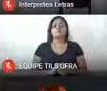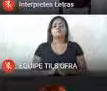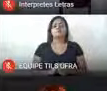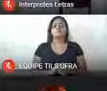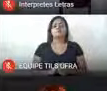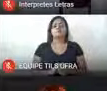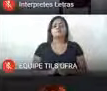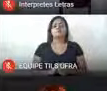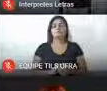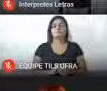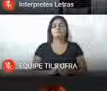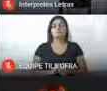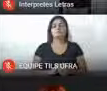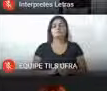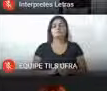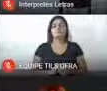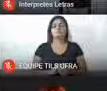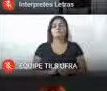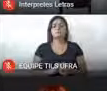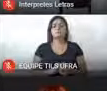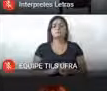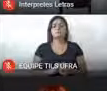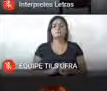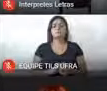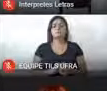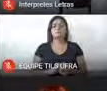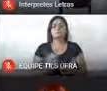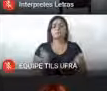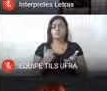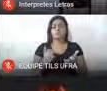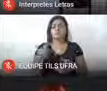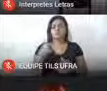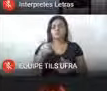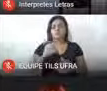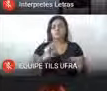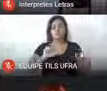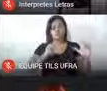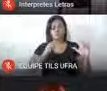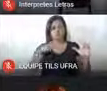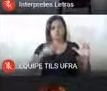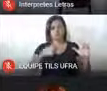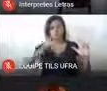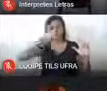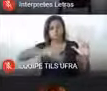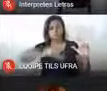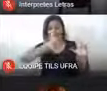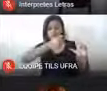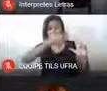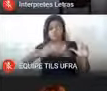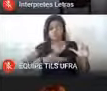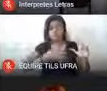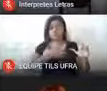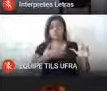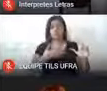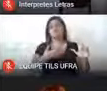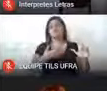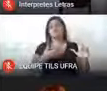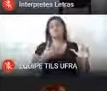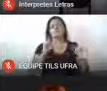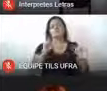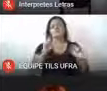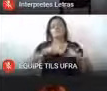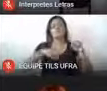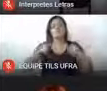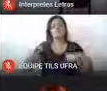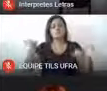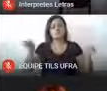Aqui uma segunda carta elaborada por ela, dessa vez sobre Alexia Menino Guri Piá. A